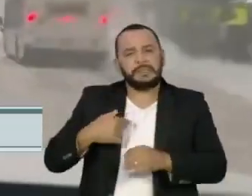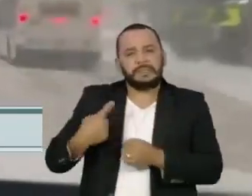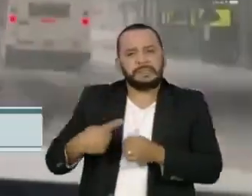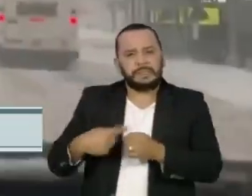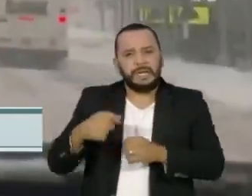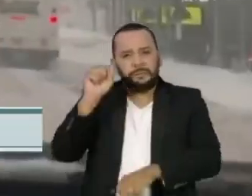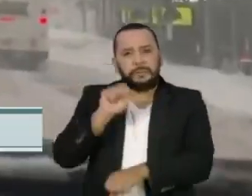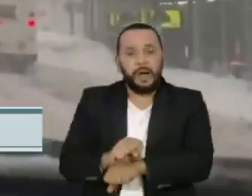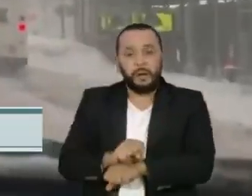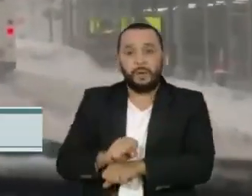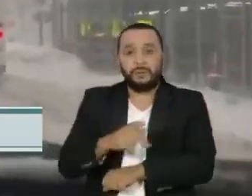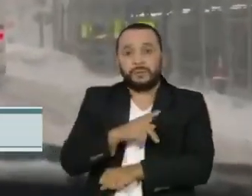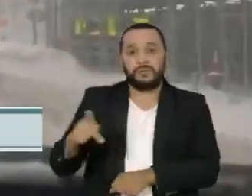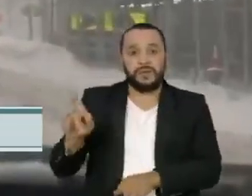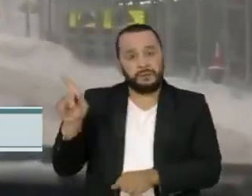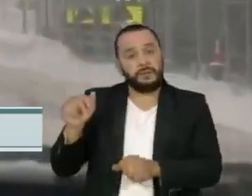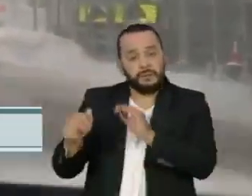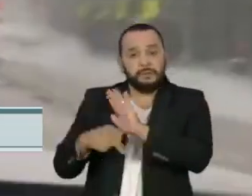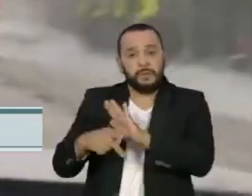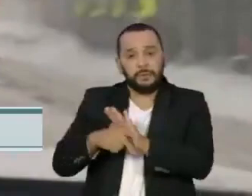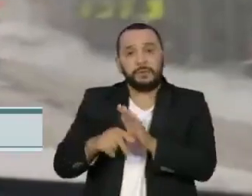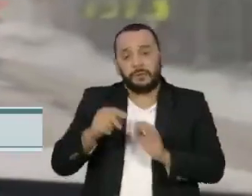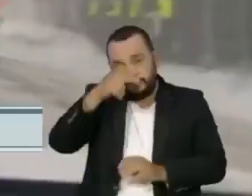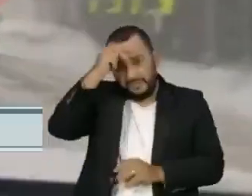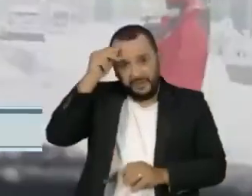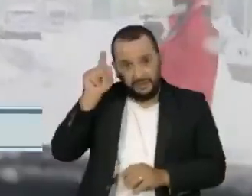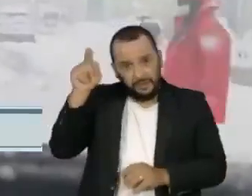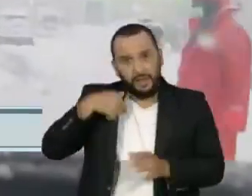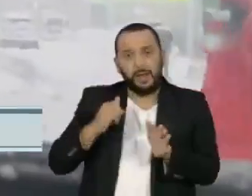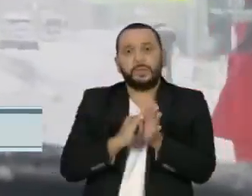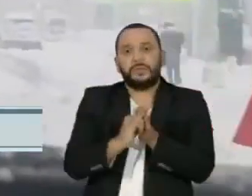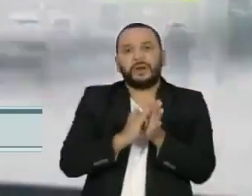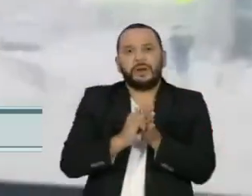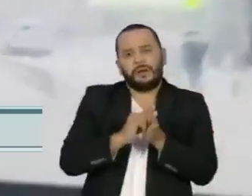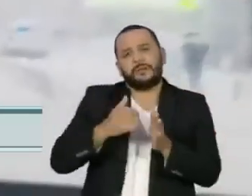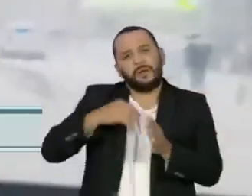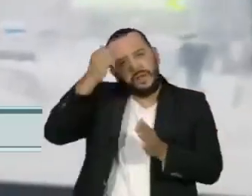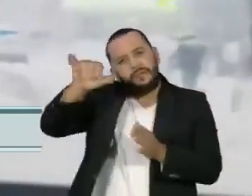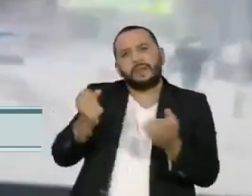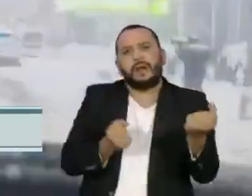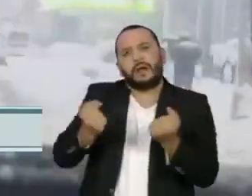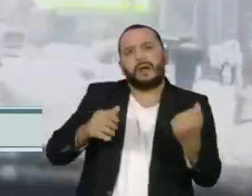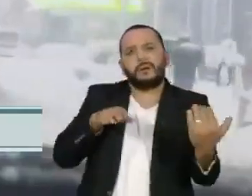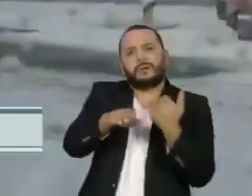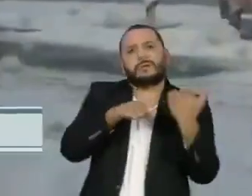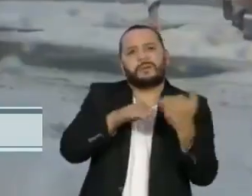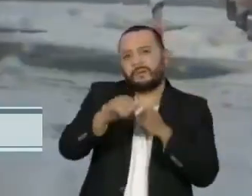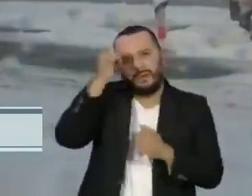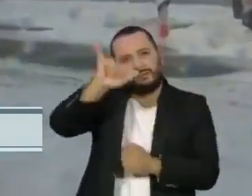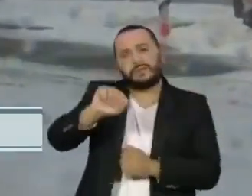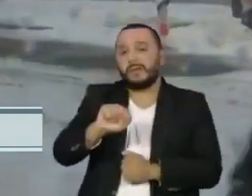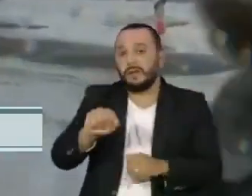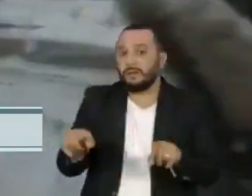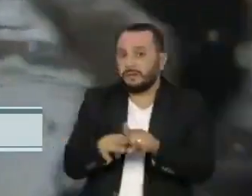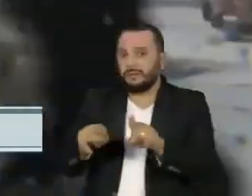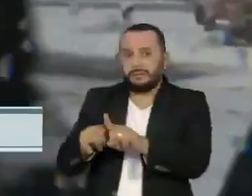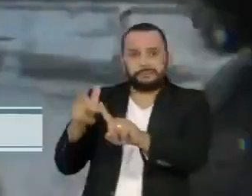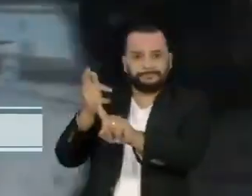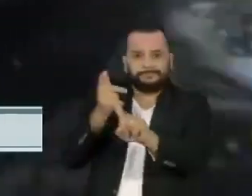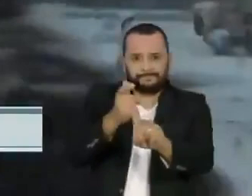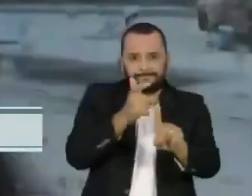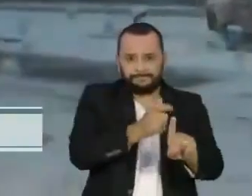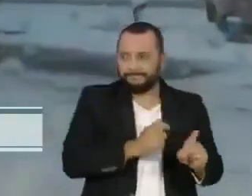York decretou a restrição de todas as viagens não essenciais nas rodovias da capital. A vacinação contra a Covid-19 na